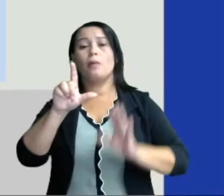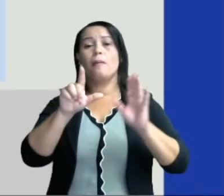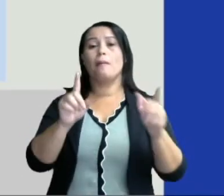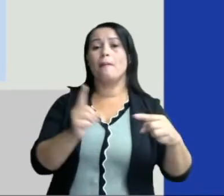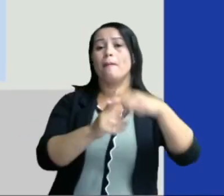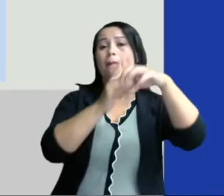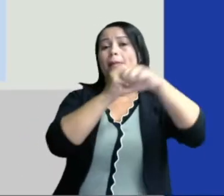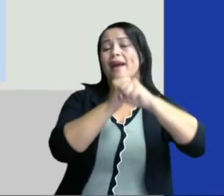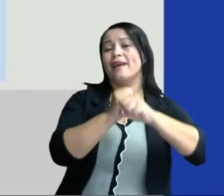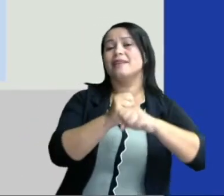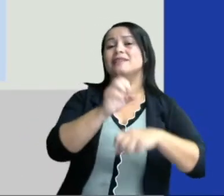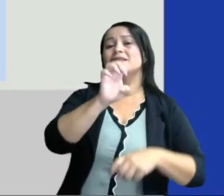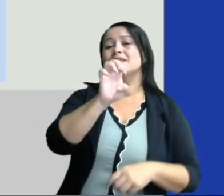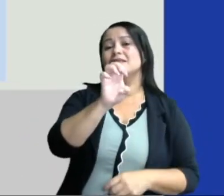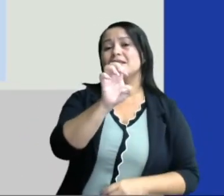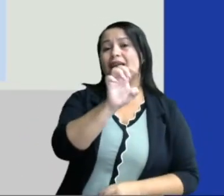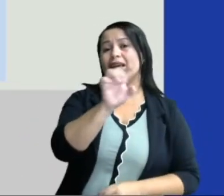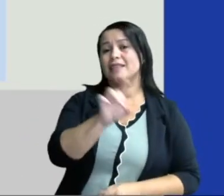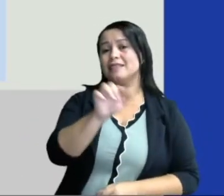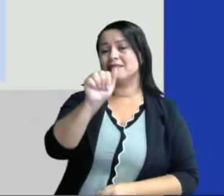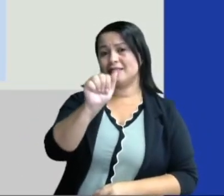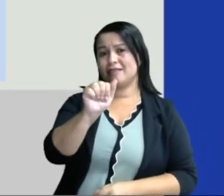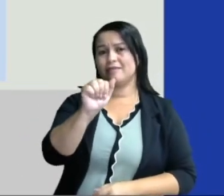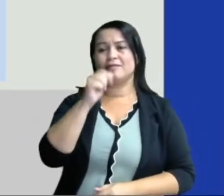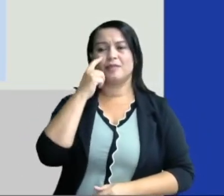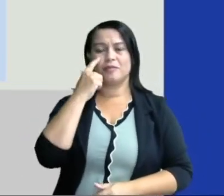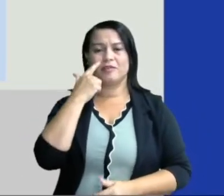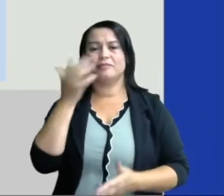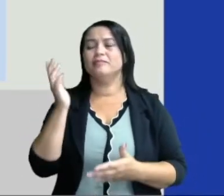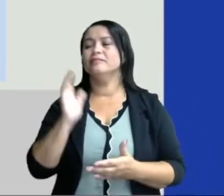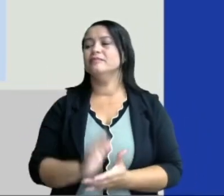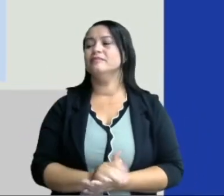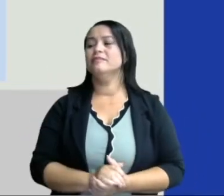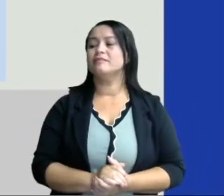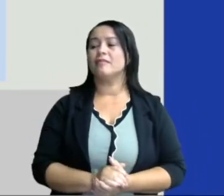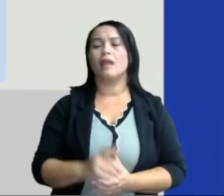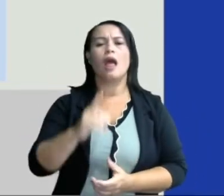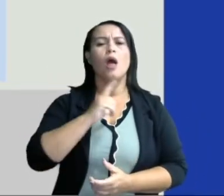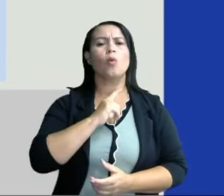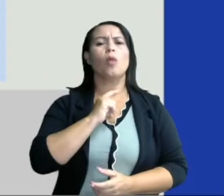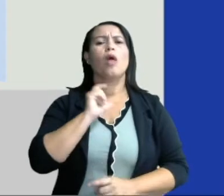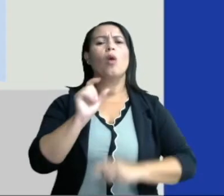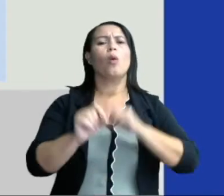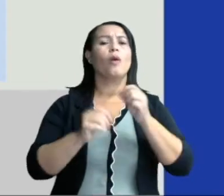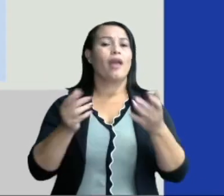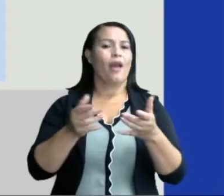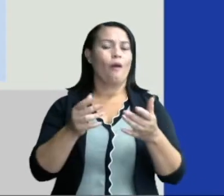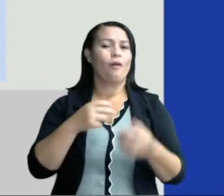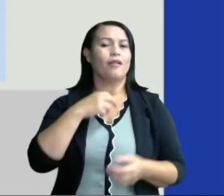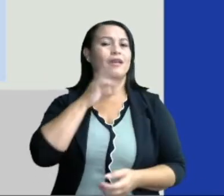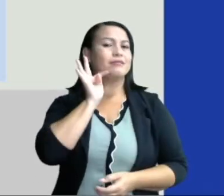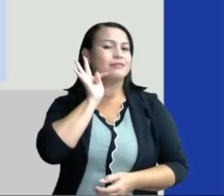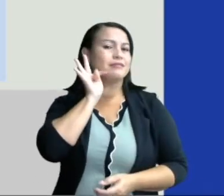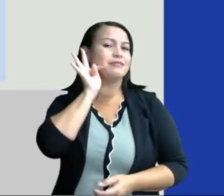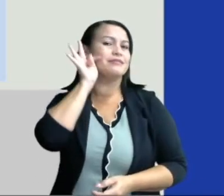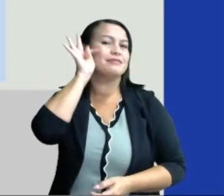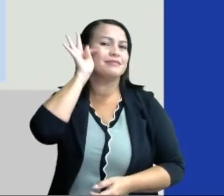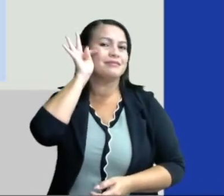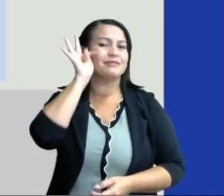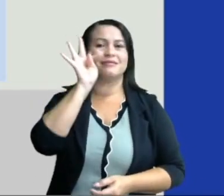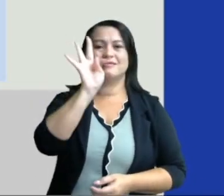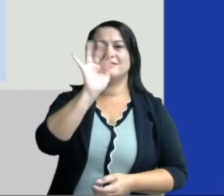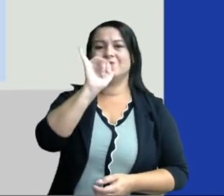gentileza, tá? É uma qualidade. Vamos seguindo. Eu tenho aqui agora timidez